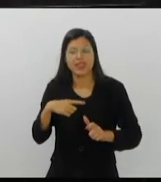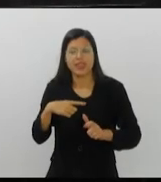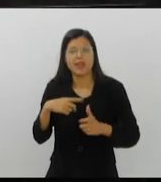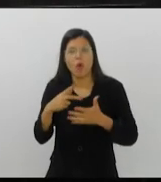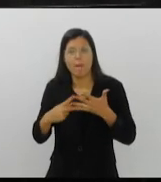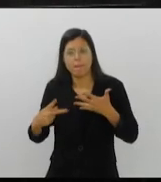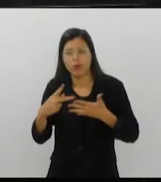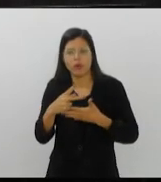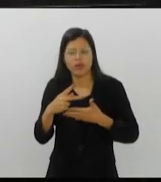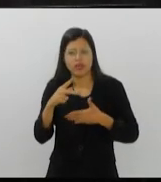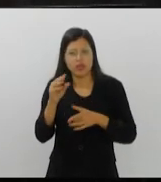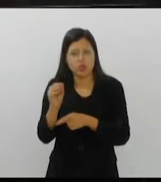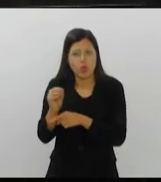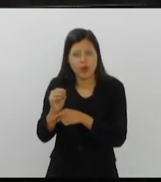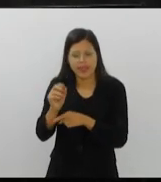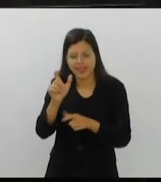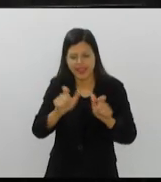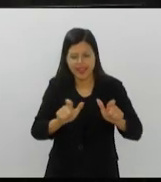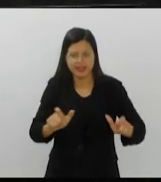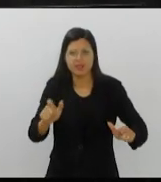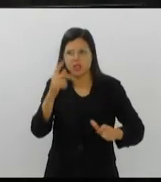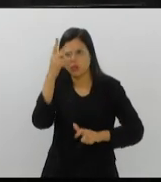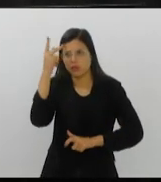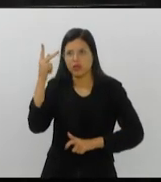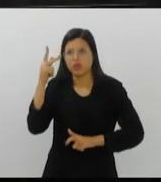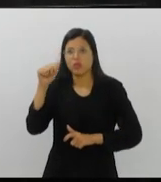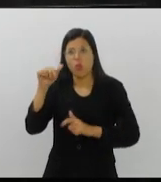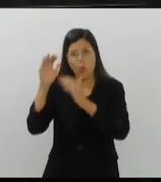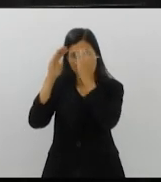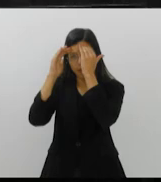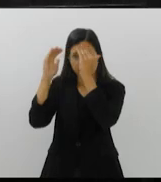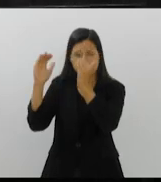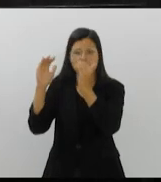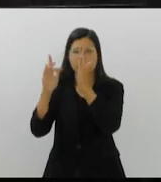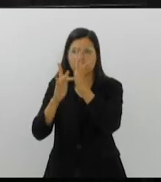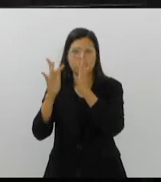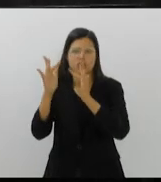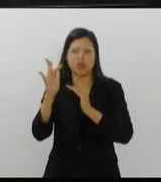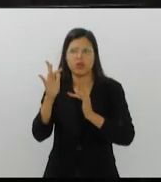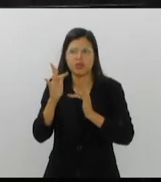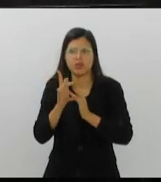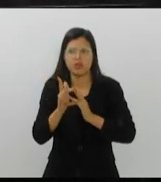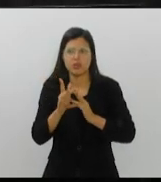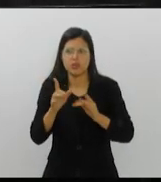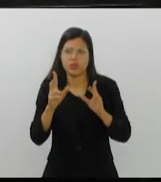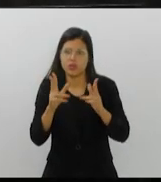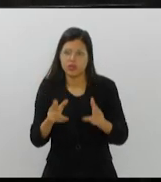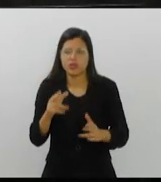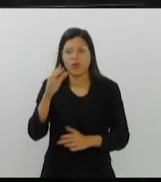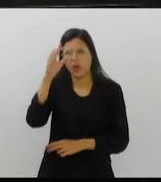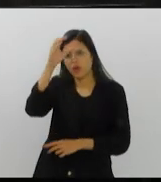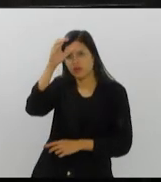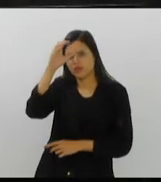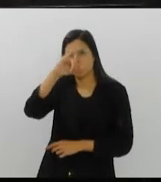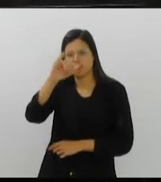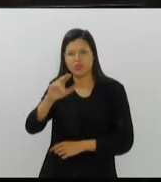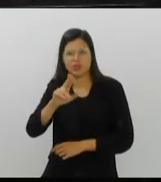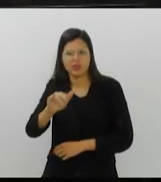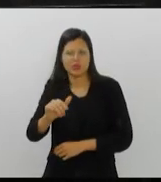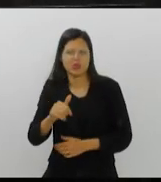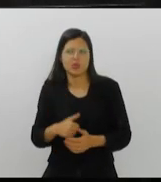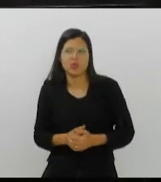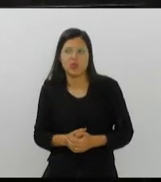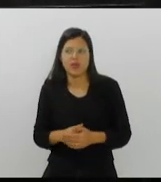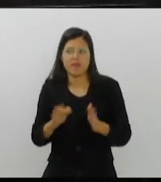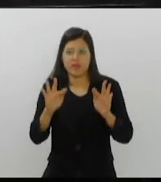refletindo a alternância de Jesus e o desejo da nossa líder, Tia Ju, de cuidar e servir aqueles que mais precisam. E termino dizendo que a